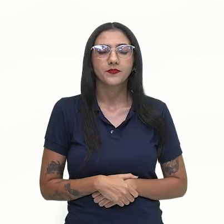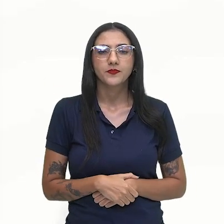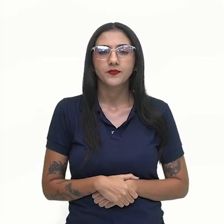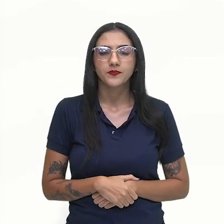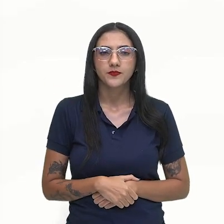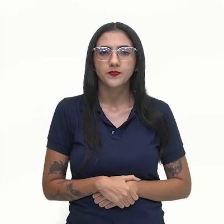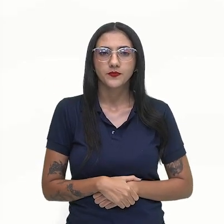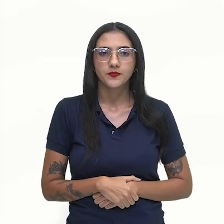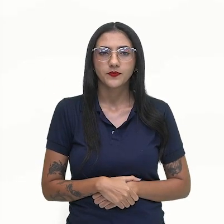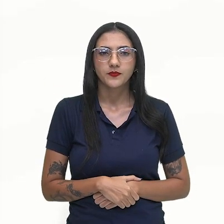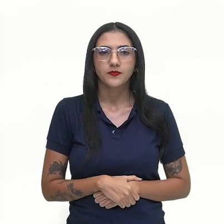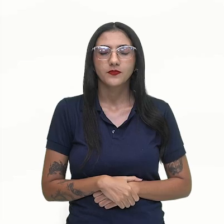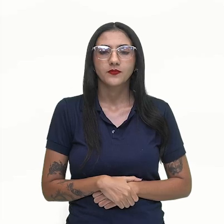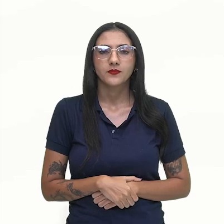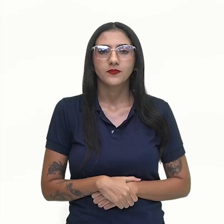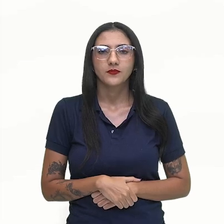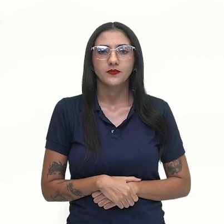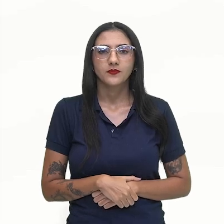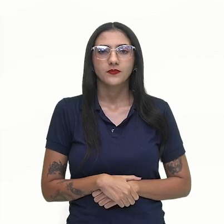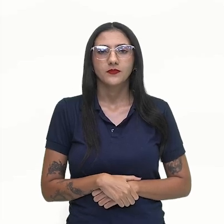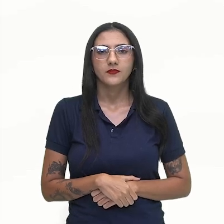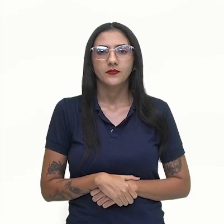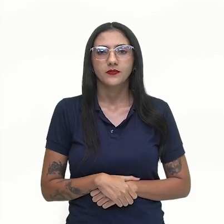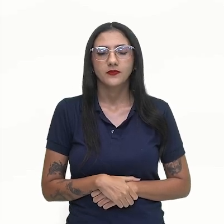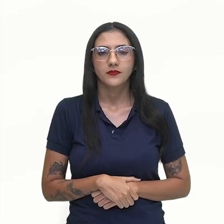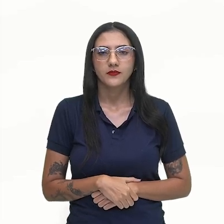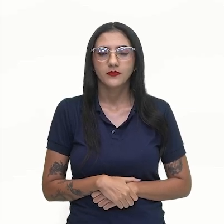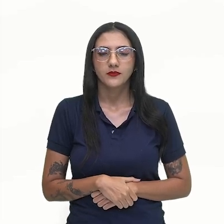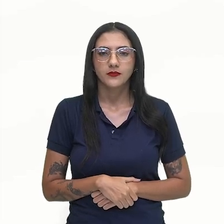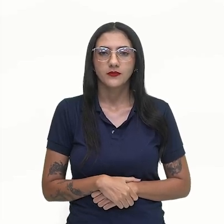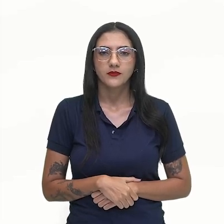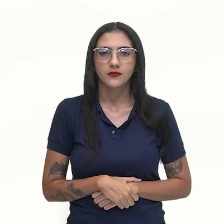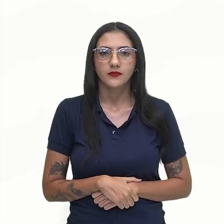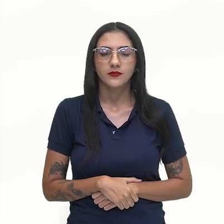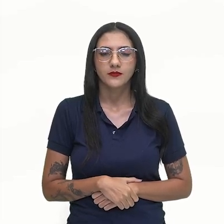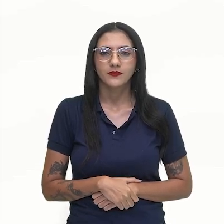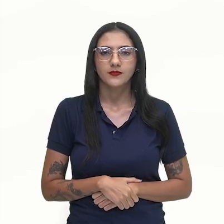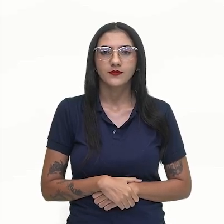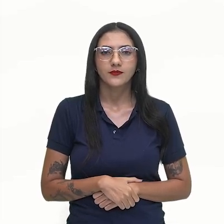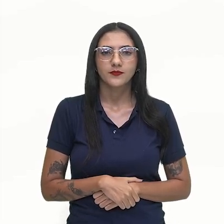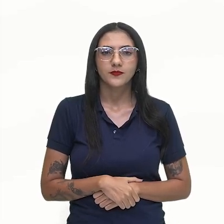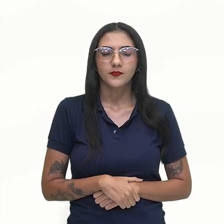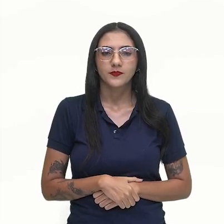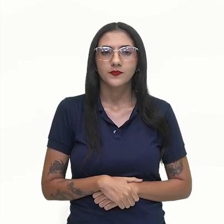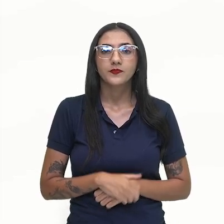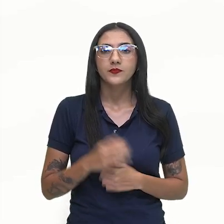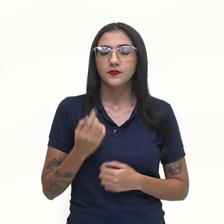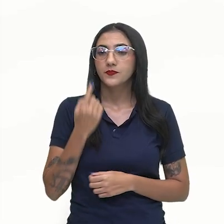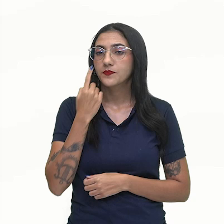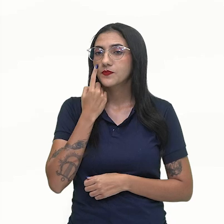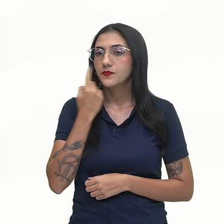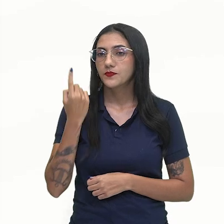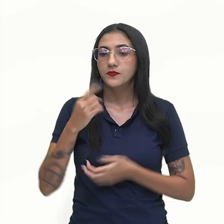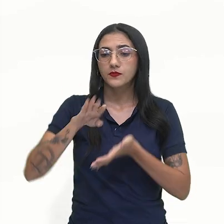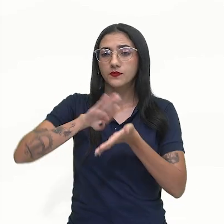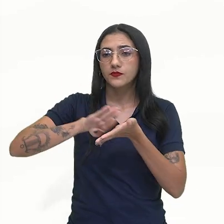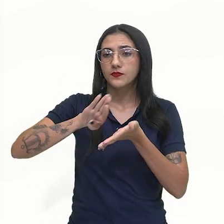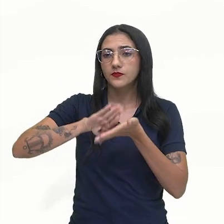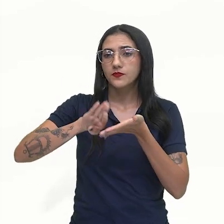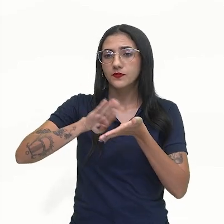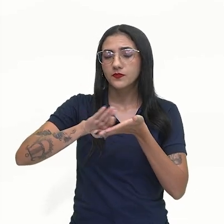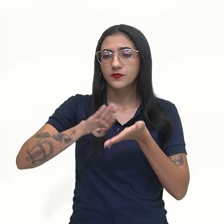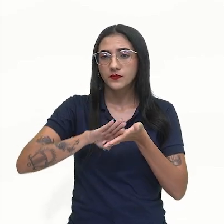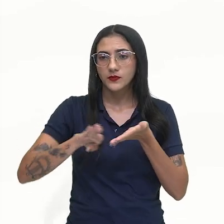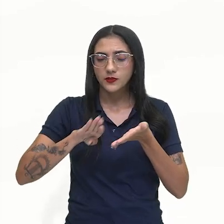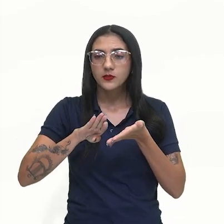Exclude terms with a minus sign. Então, exclua os termos, né, exclua alguma